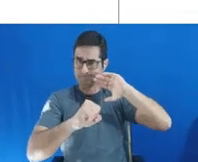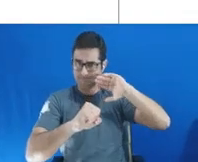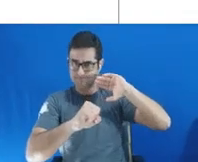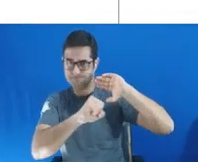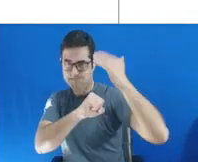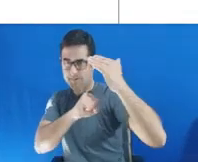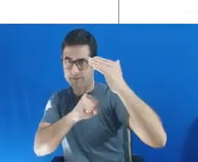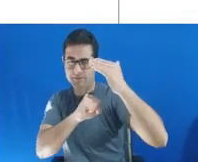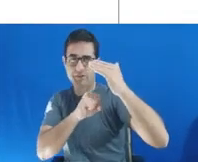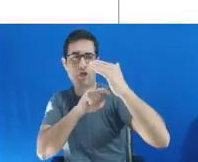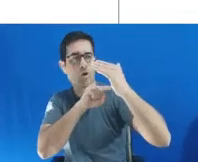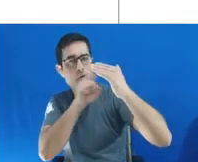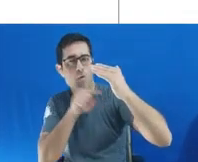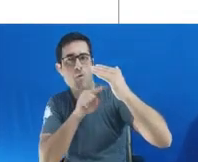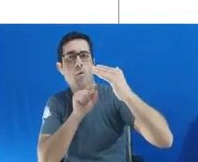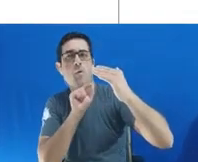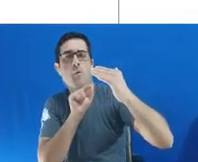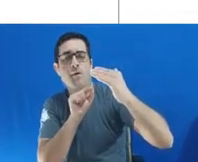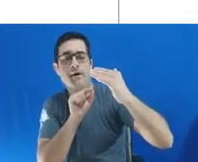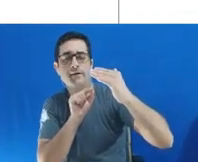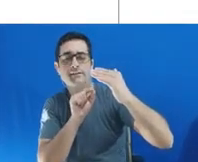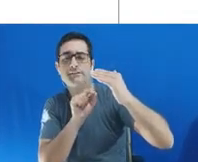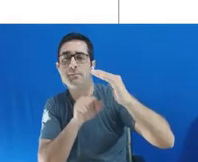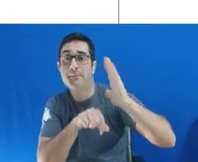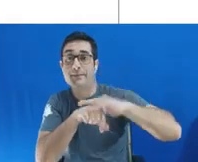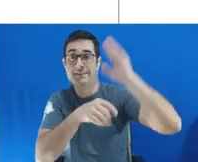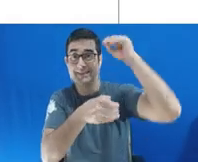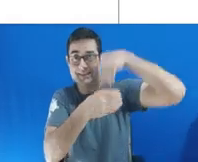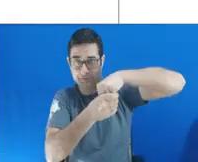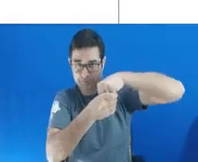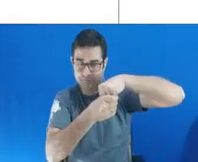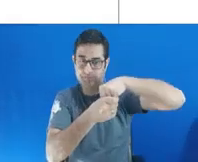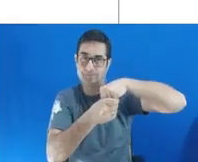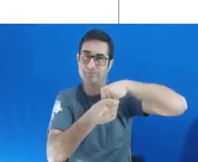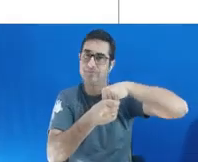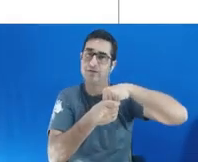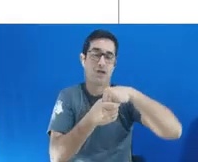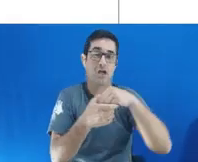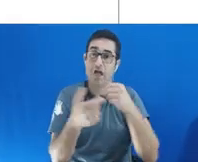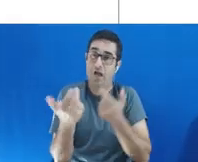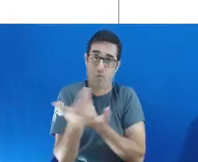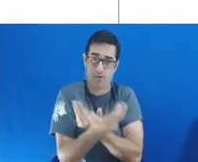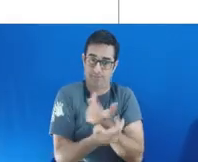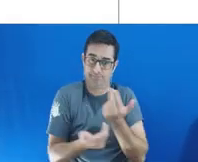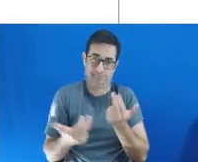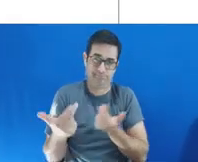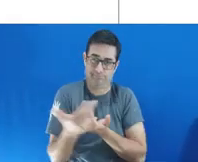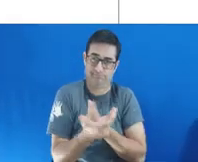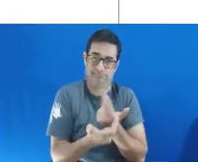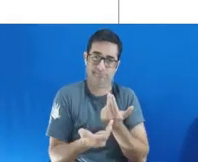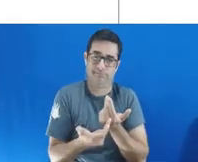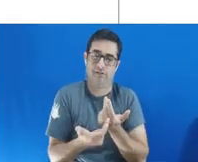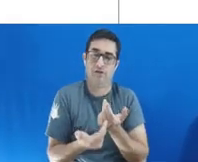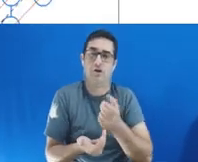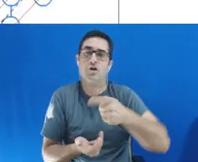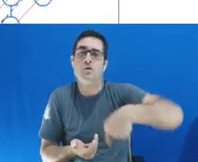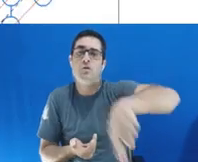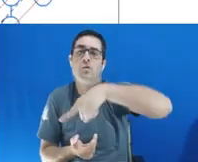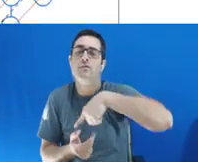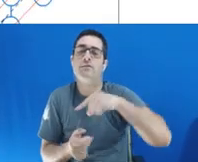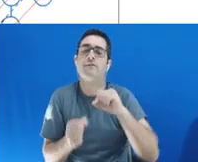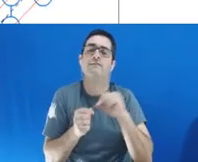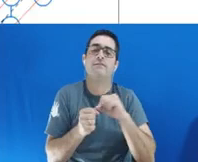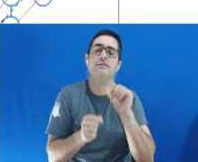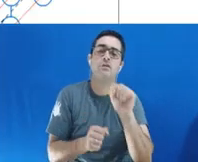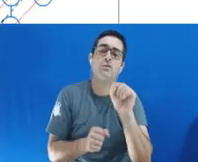que é ocasionada pelos elétrons mais internos, é a mesma. Então, o que eu estou fazendo